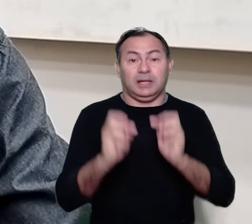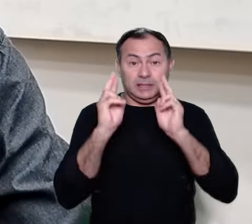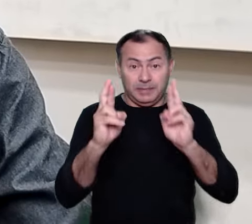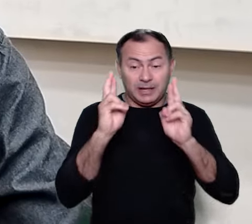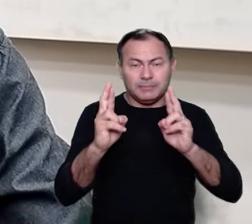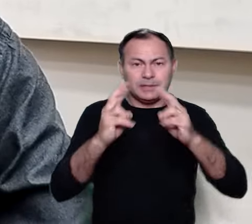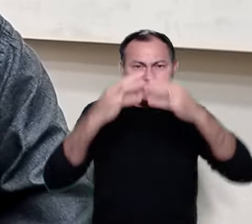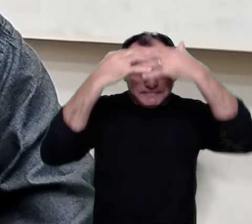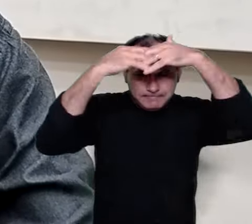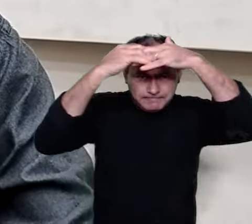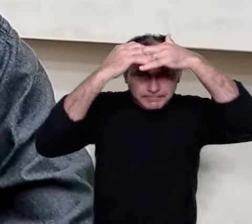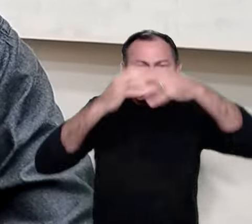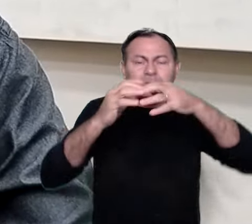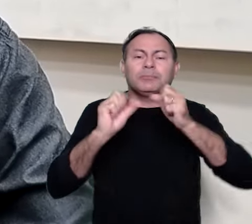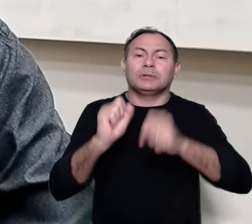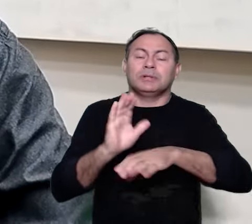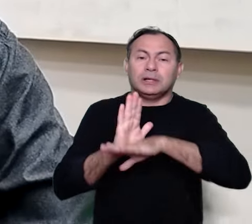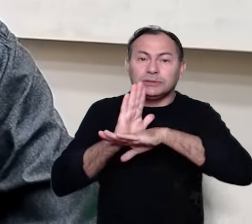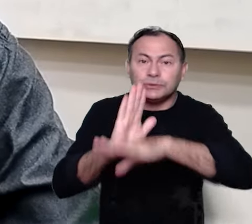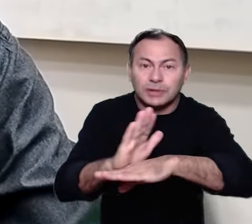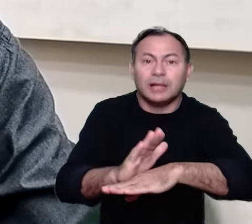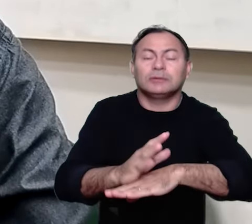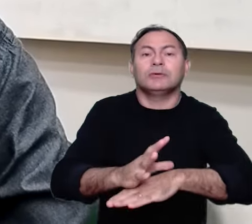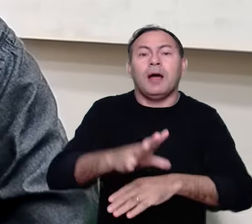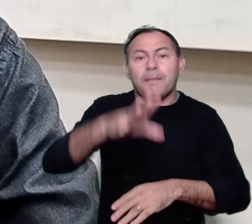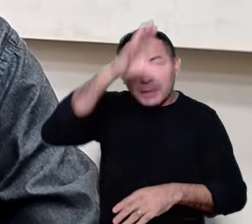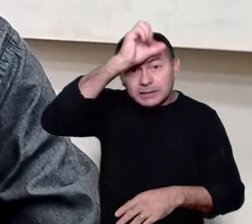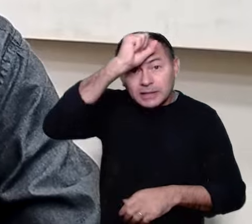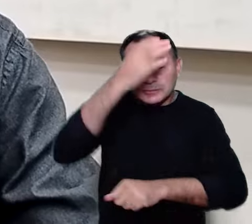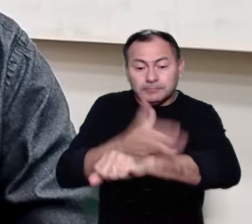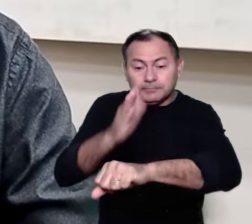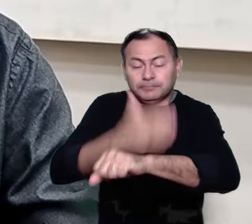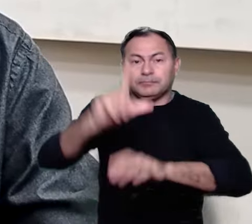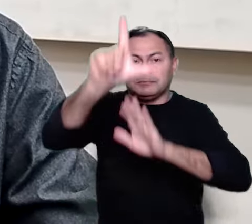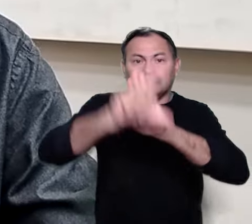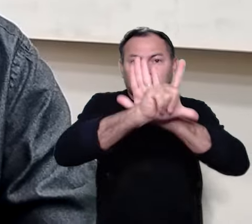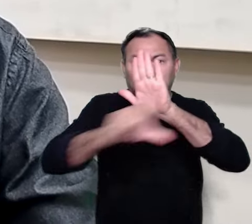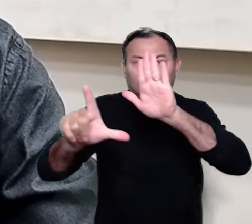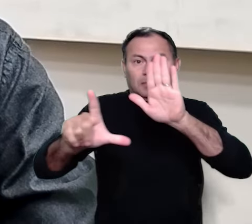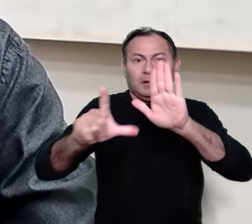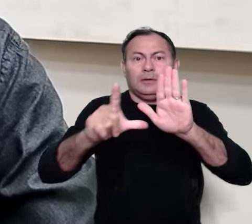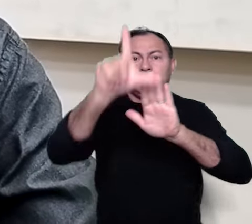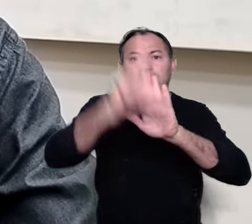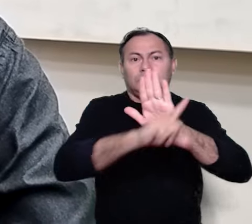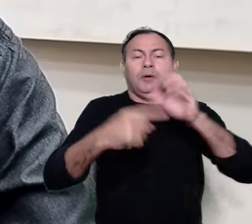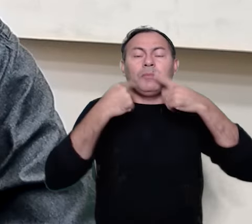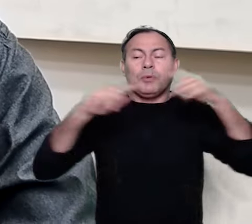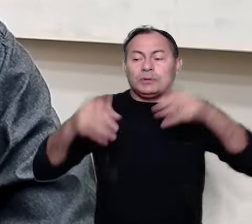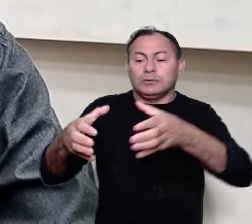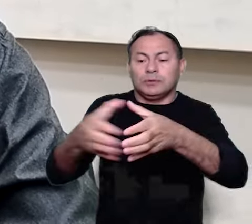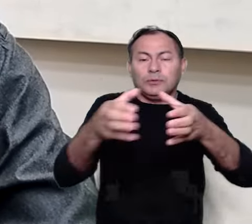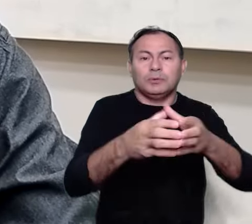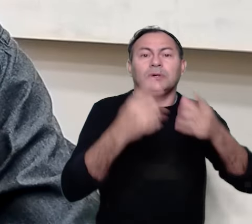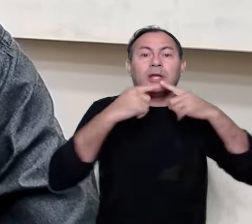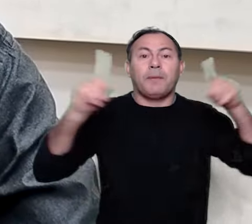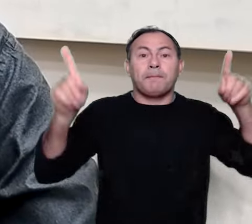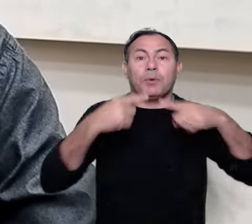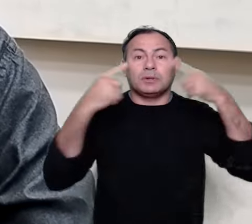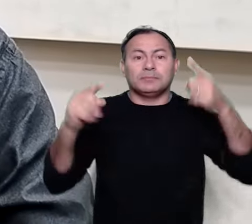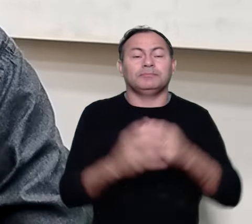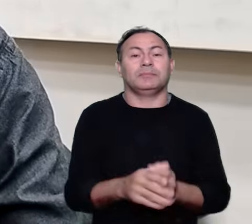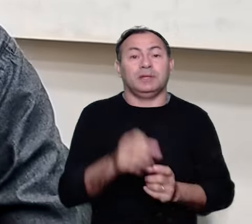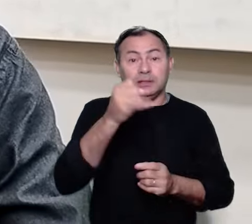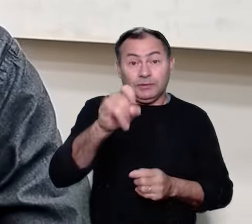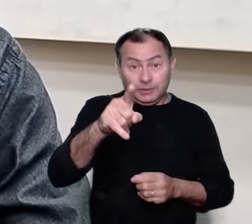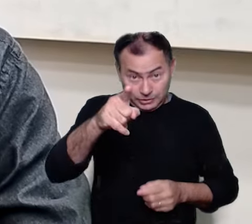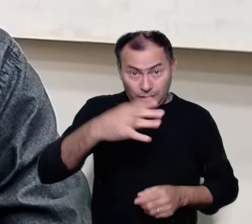litúrgica. Esperamos que esta reflexão tenha contribuído no aprimoramento da prática litúrgico-musical de nossos